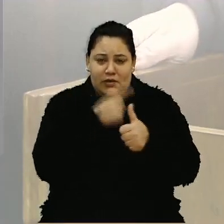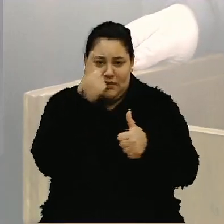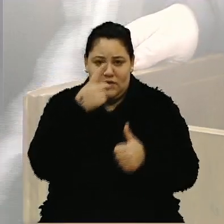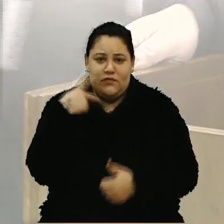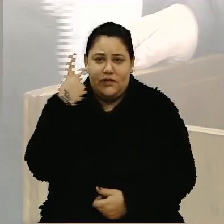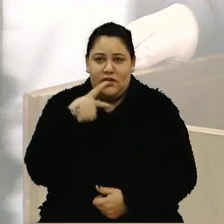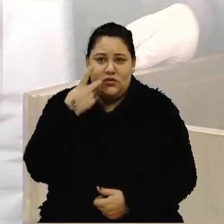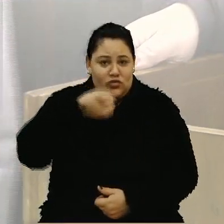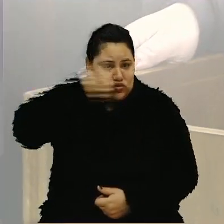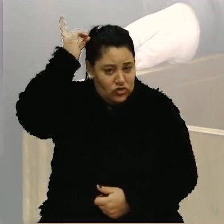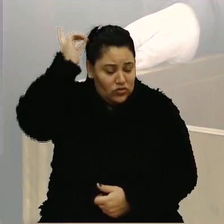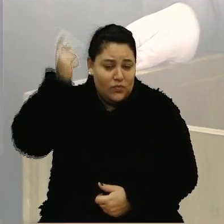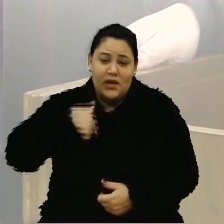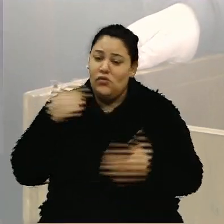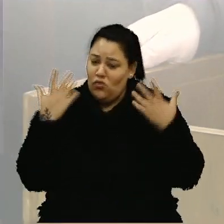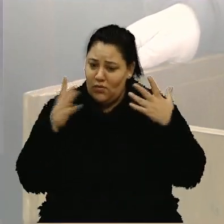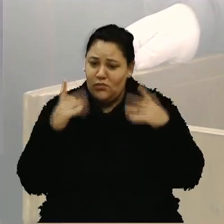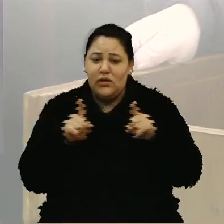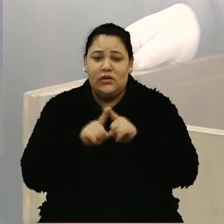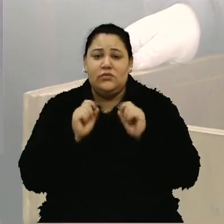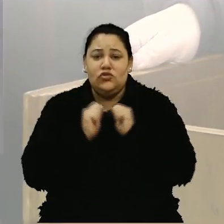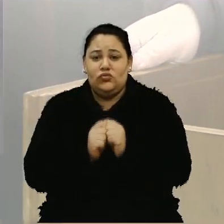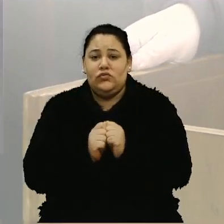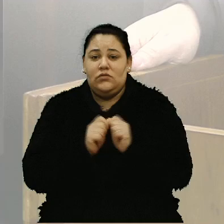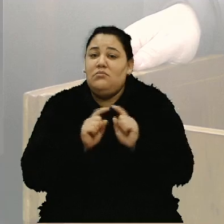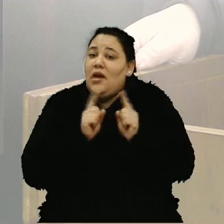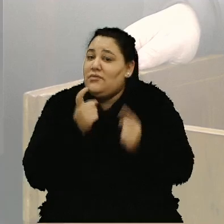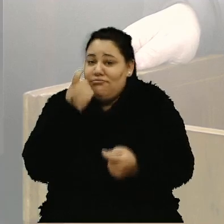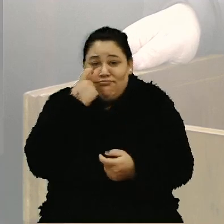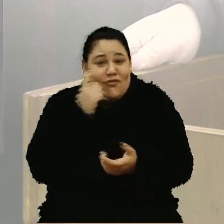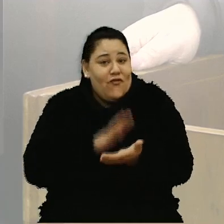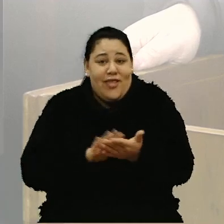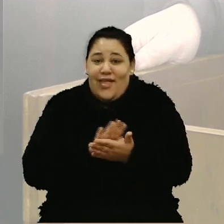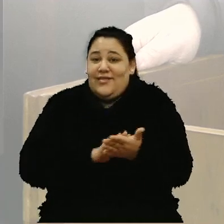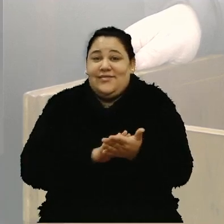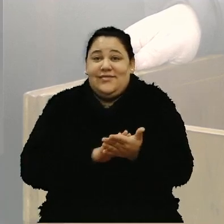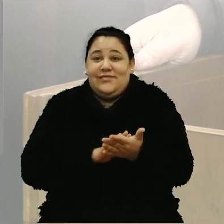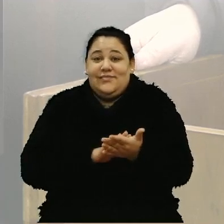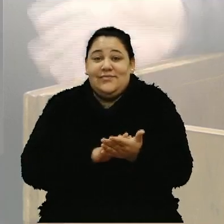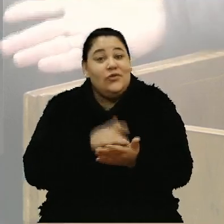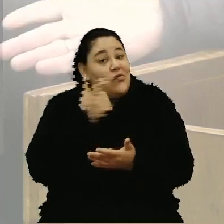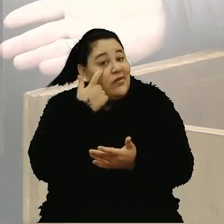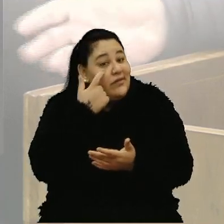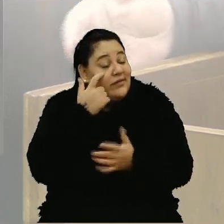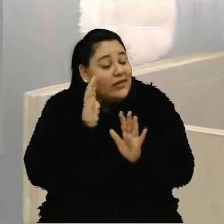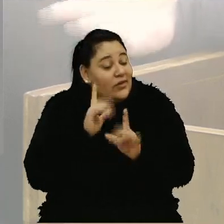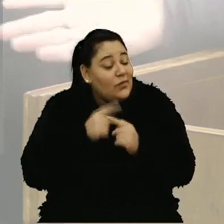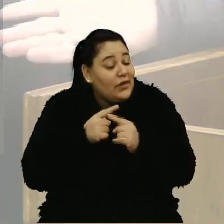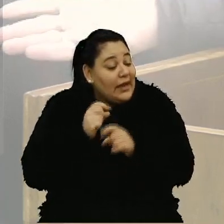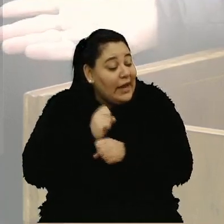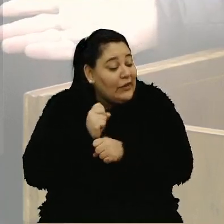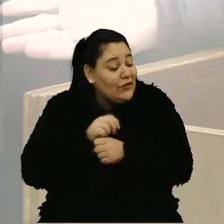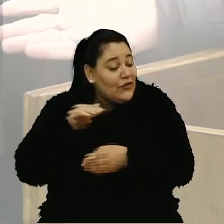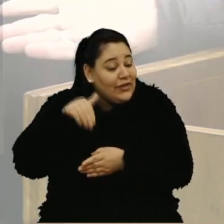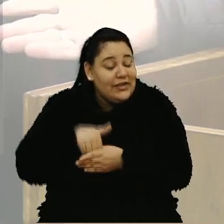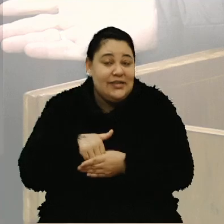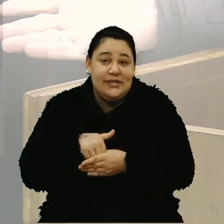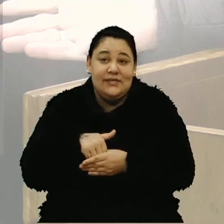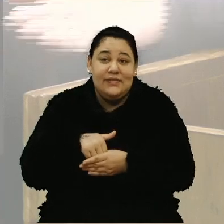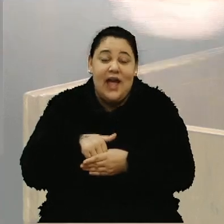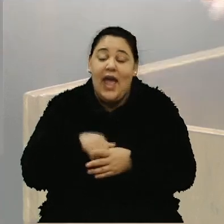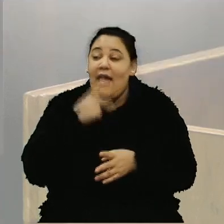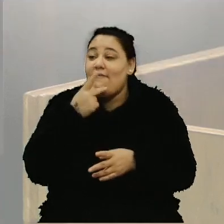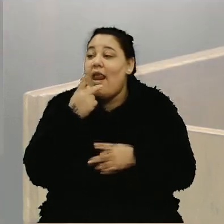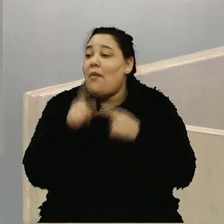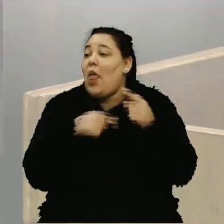Gil, para comemorar isso. Mas é o que eu não estou vendo. Estou vendo que mais uma vez é porque um ano é eleitoral e aí sai tudo da boca para